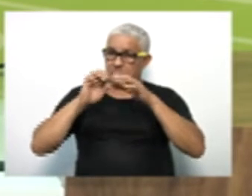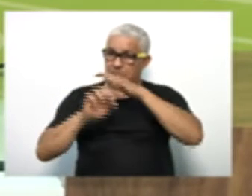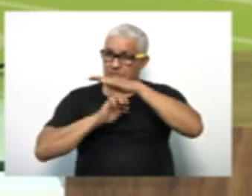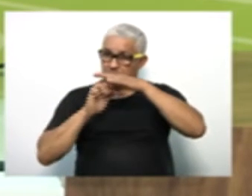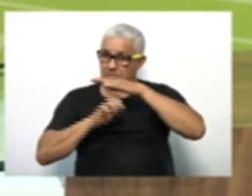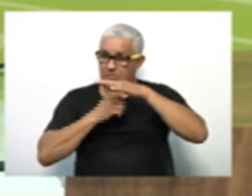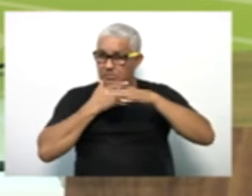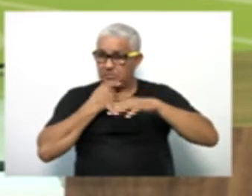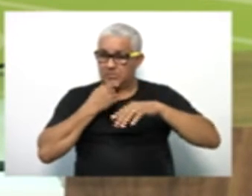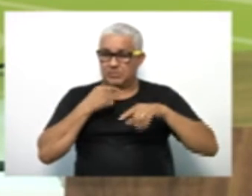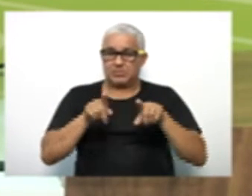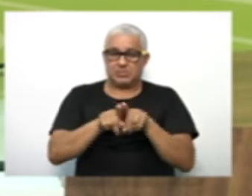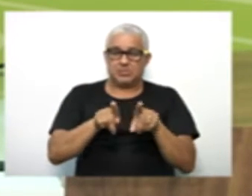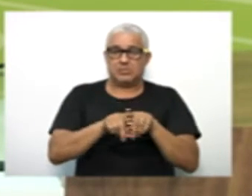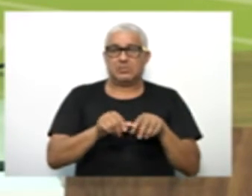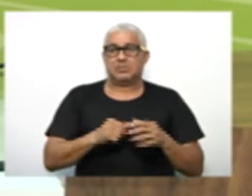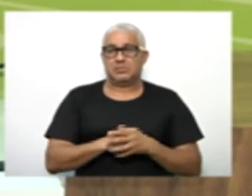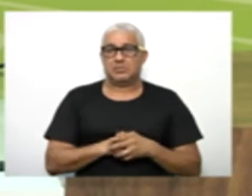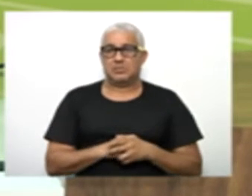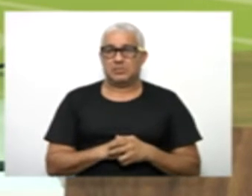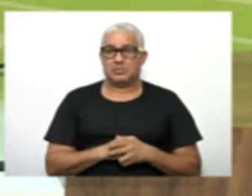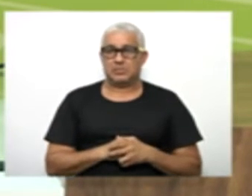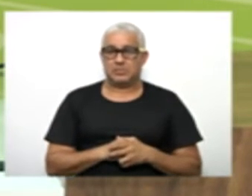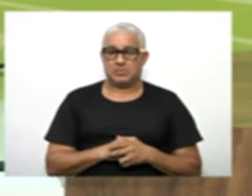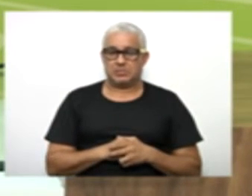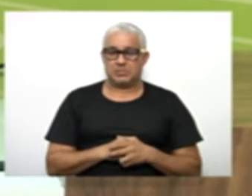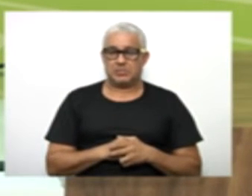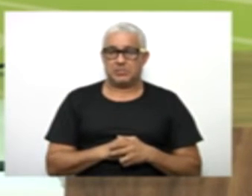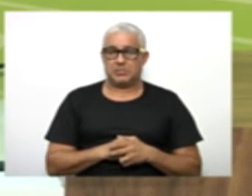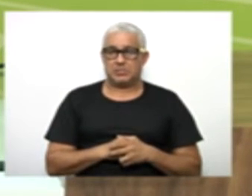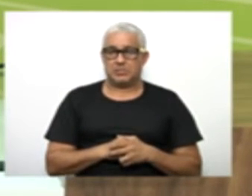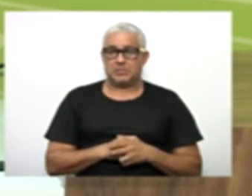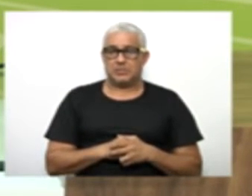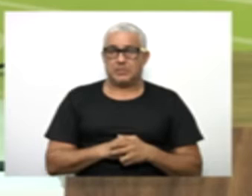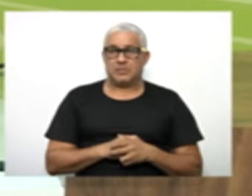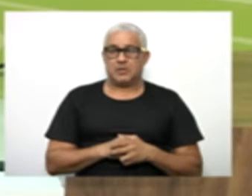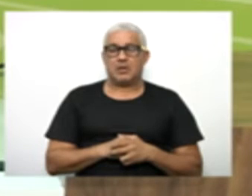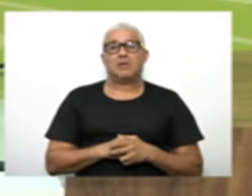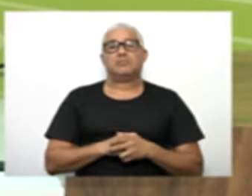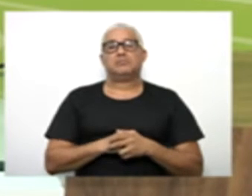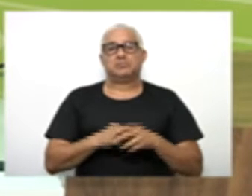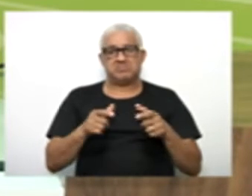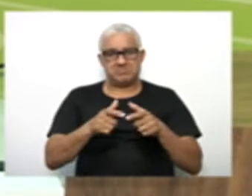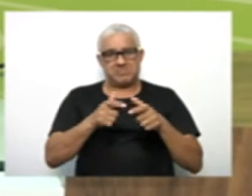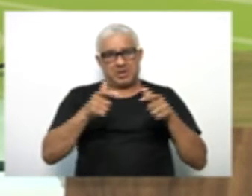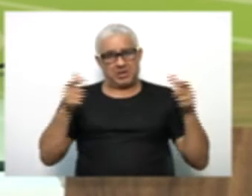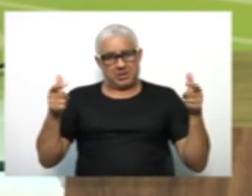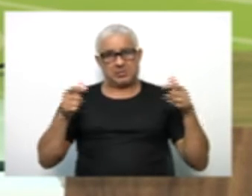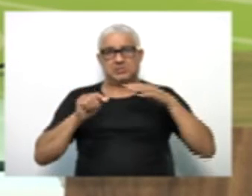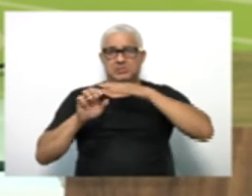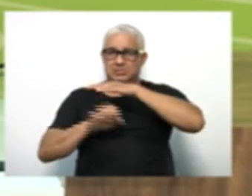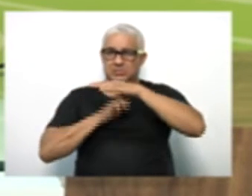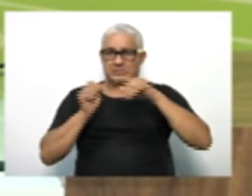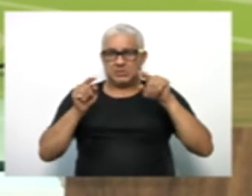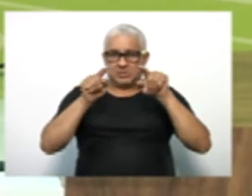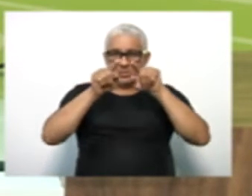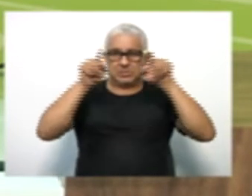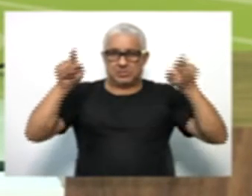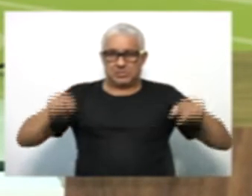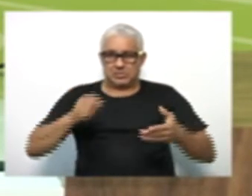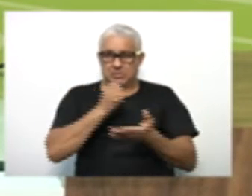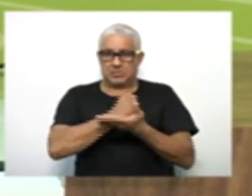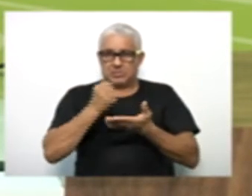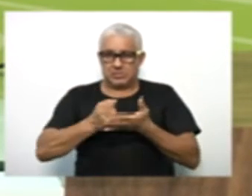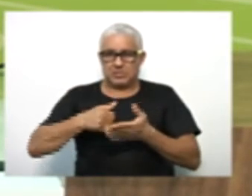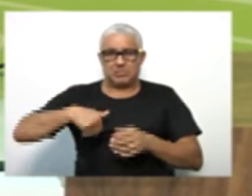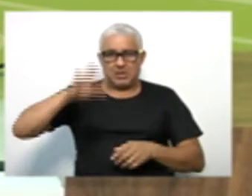investimento, ele vai ampliar o seu quadro, a sua praça fabril, vai ampliar o seu quadro de funcionários, vai ampliar